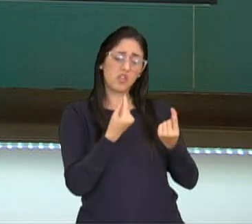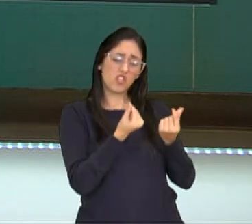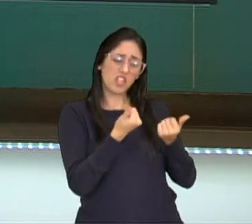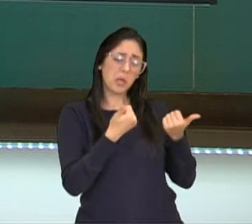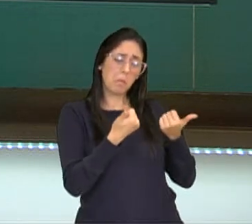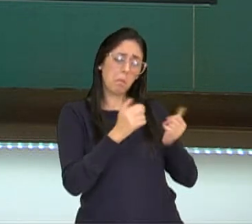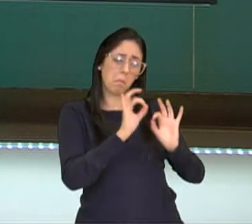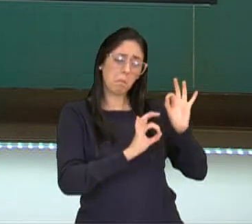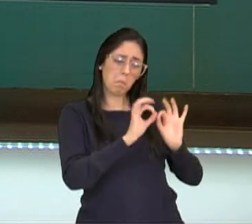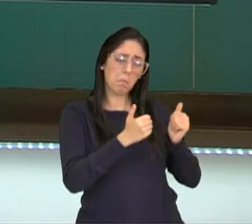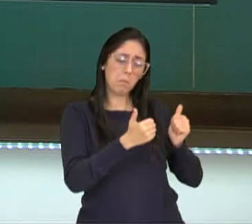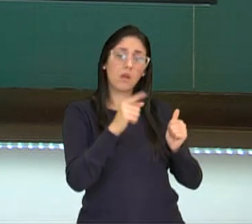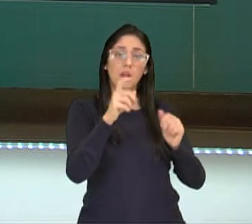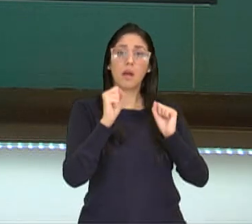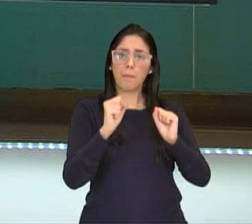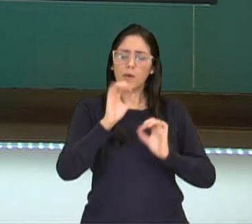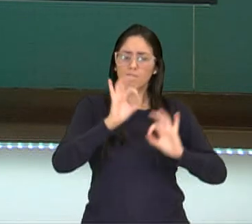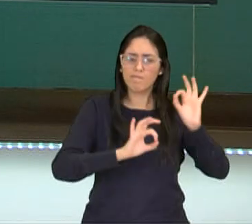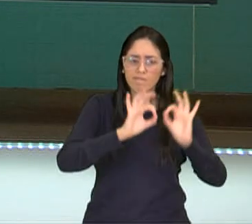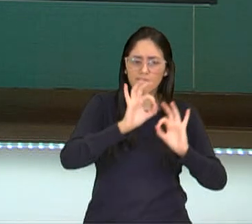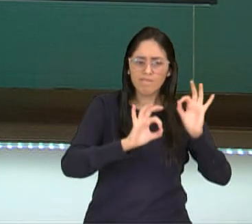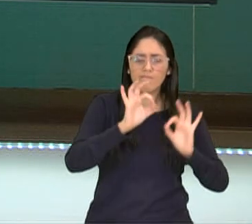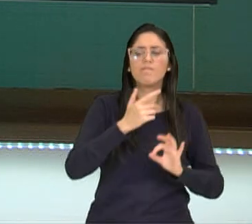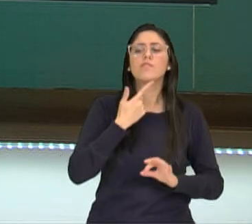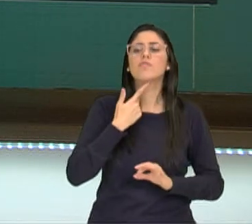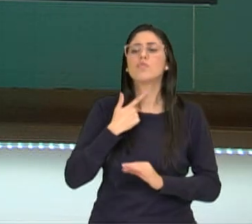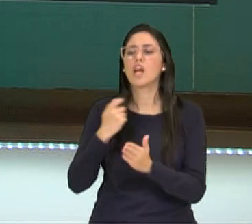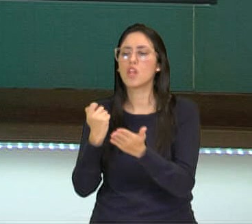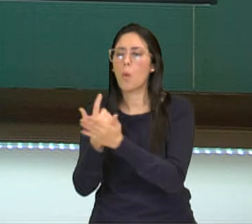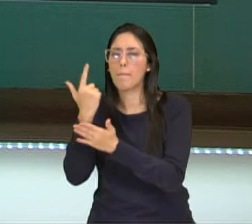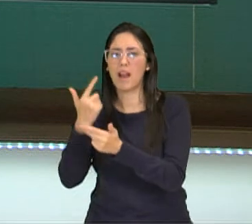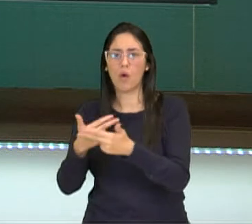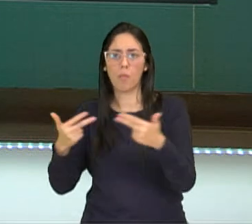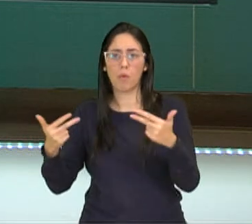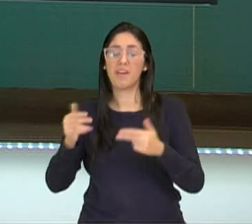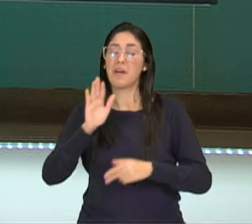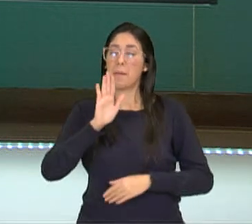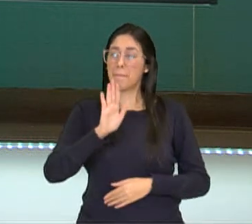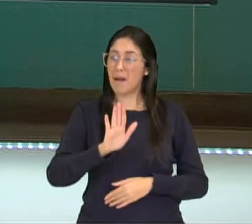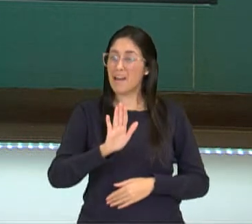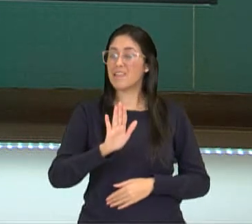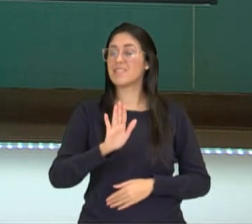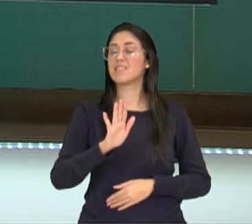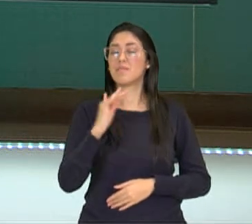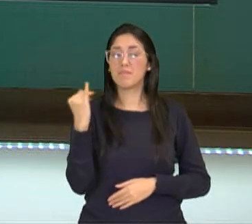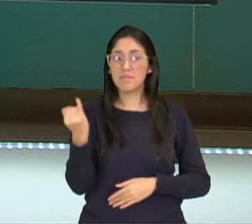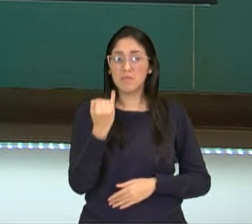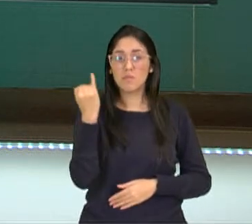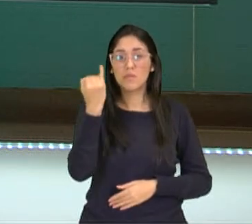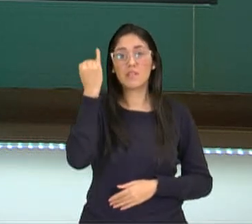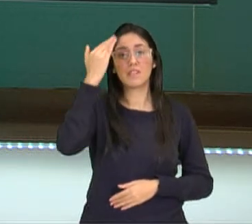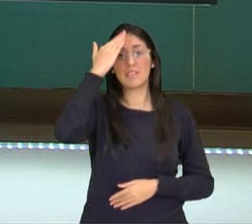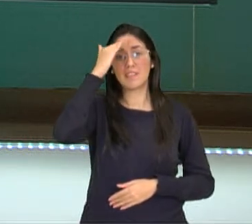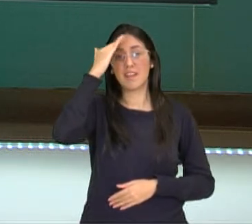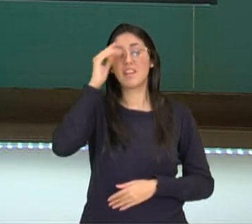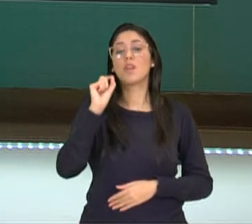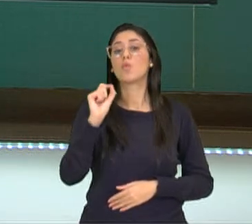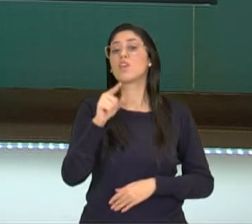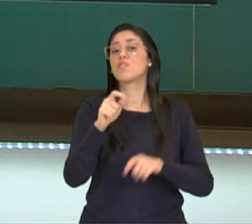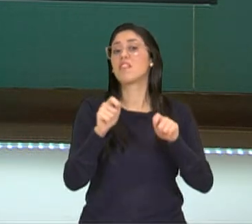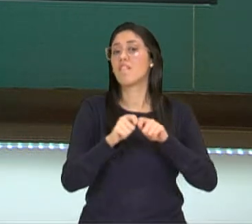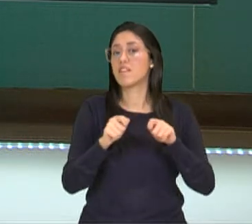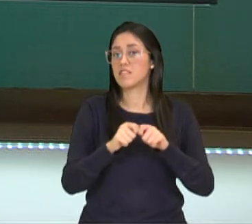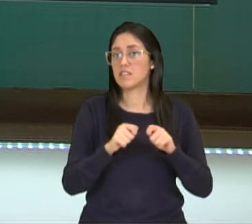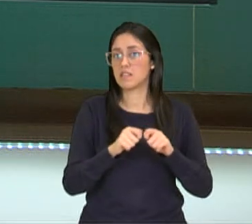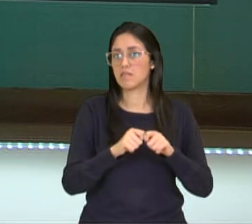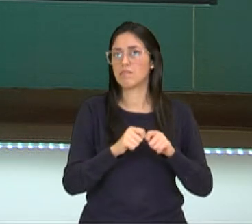se planejar para poder atingir esse objetivo. Mas você tem que estar muito claro do que você está fazendo, esse desejo,